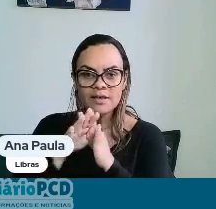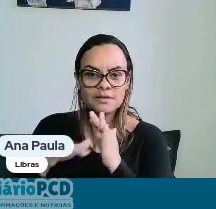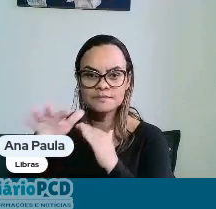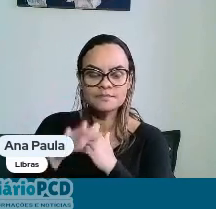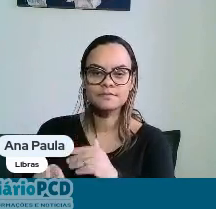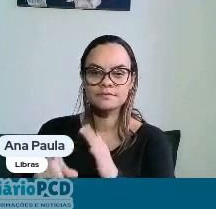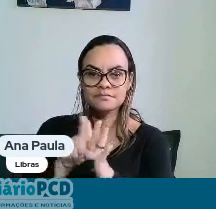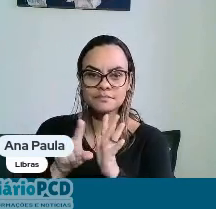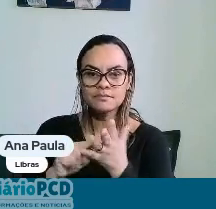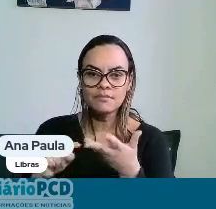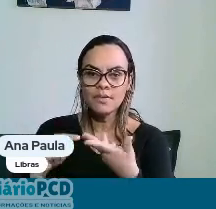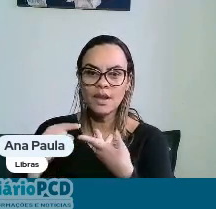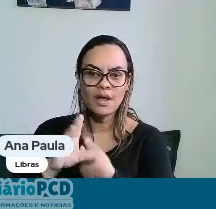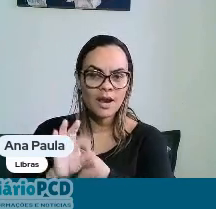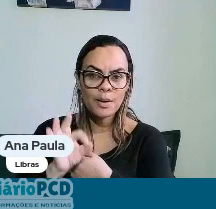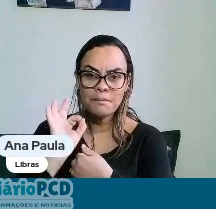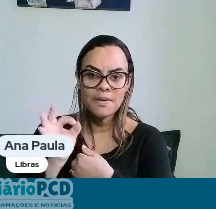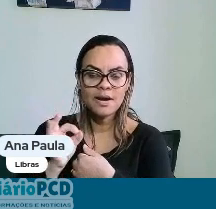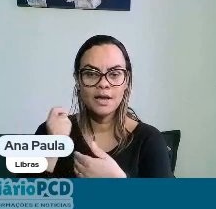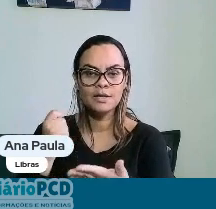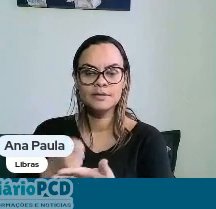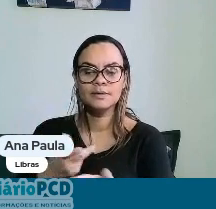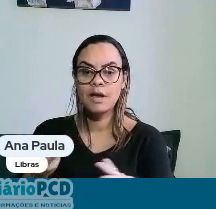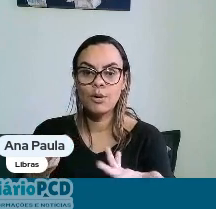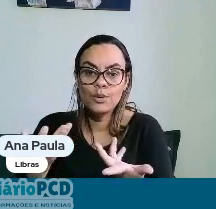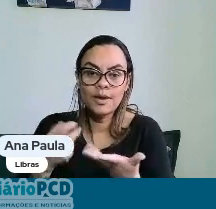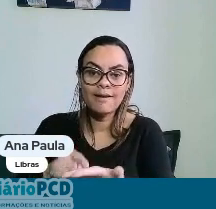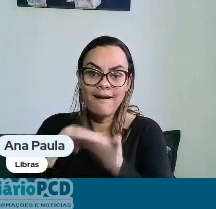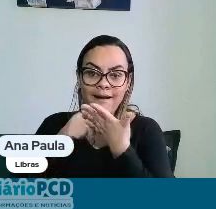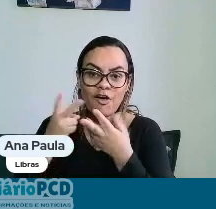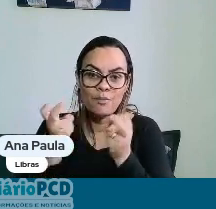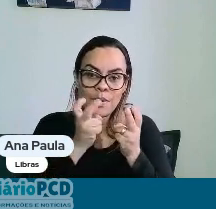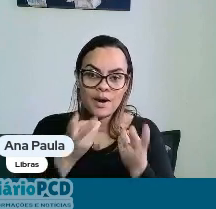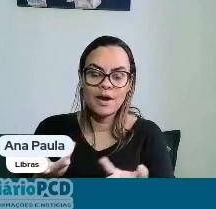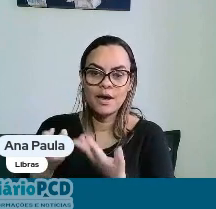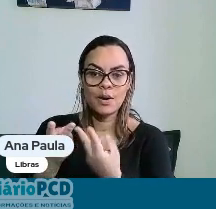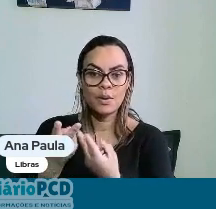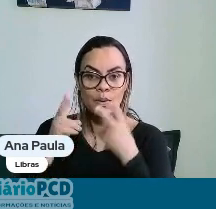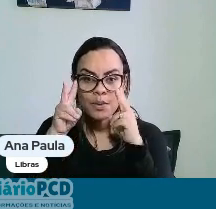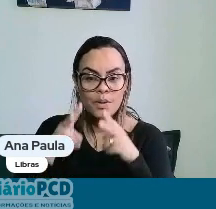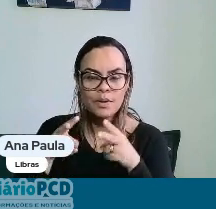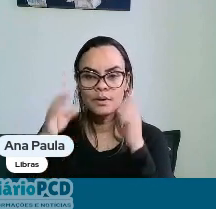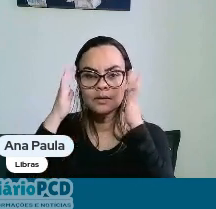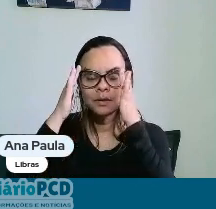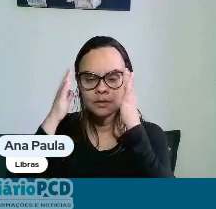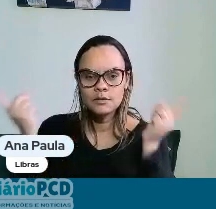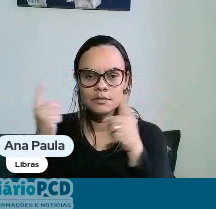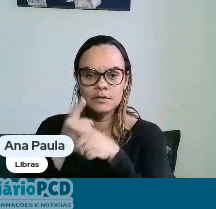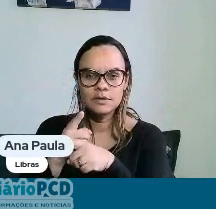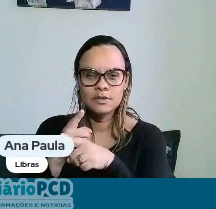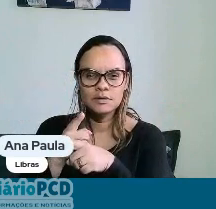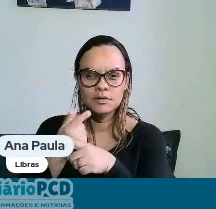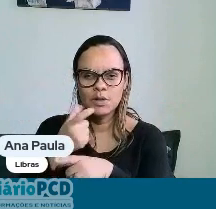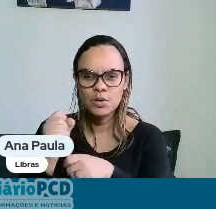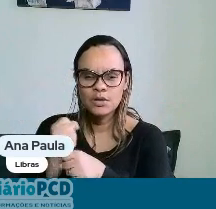legislação infraconstitucional, como é que vai ser aplicado, porque caso contrário, disse, não, mas vamos fazer isso num curso de 10